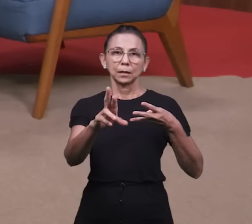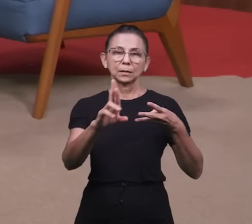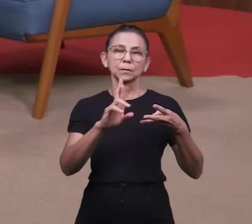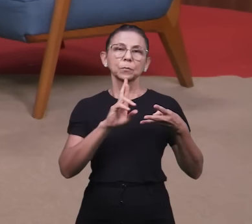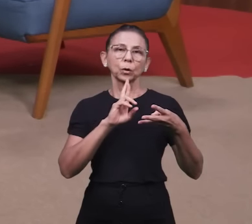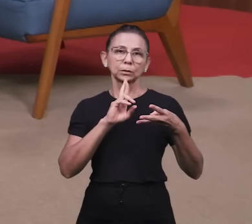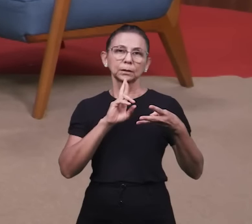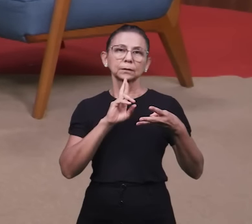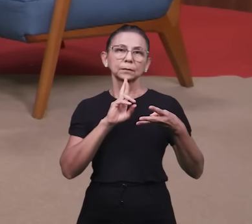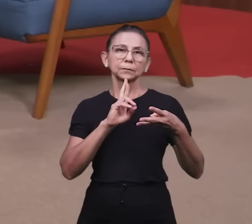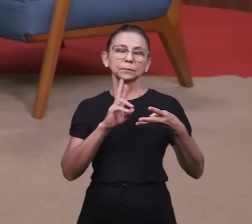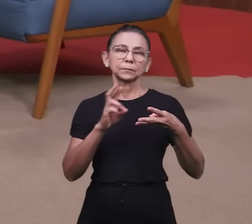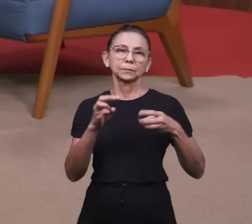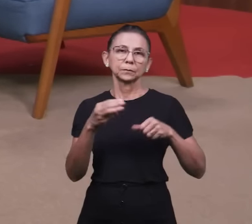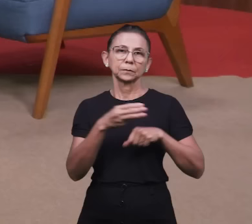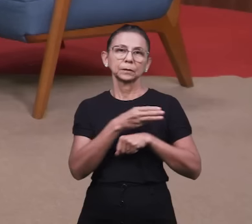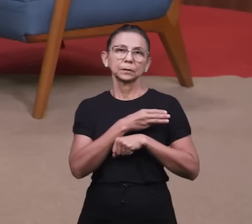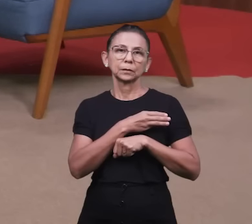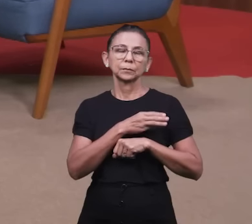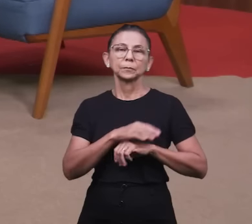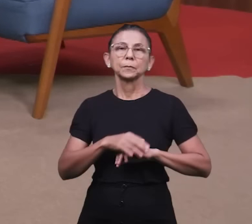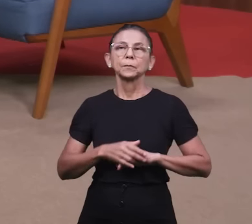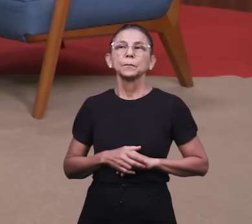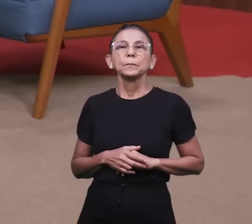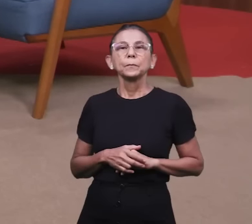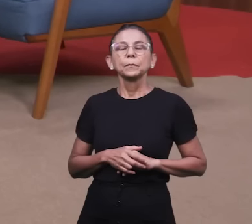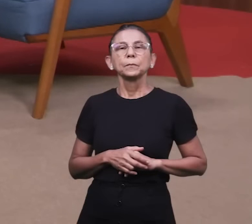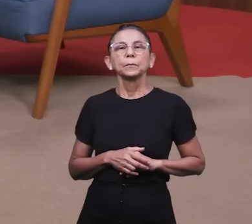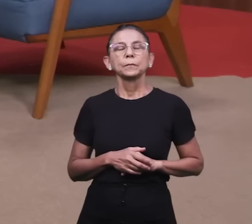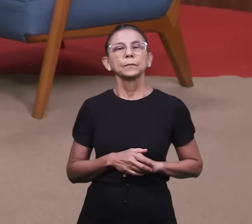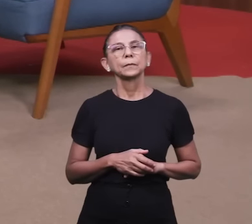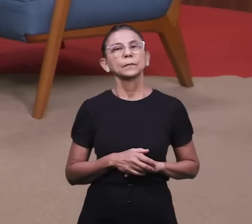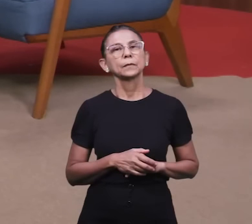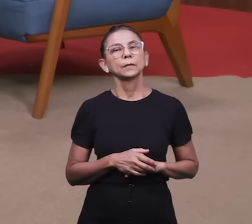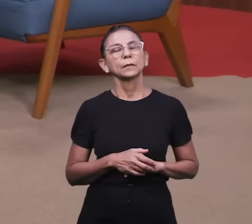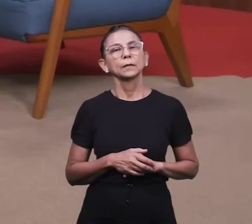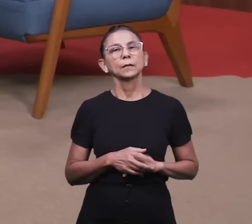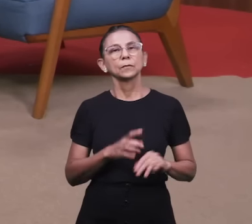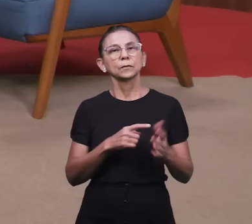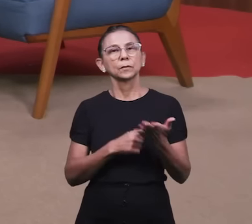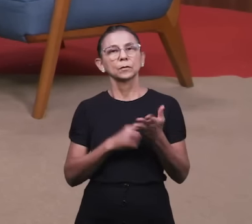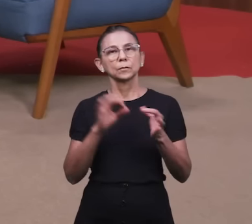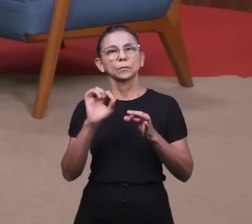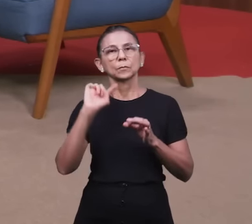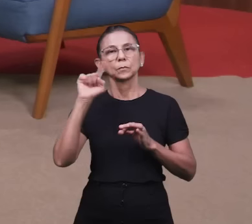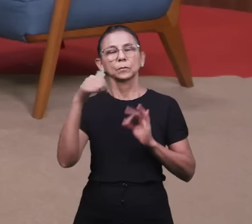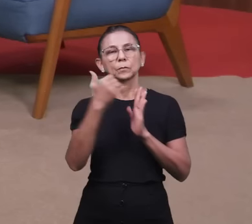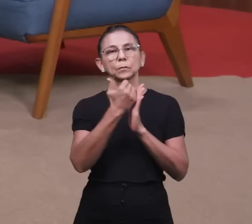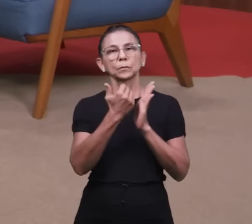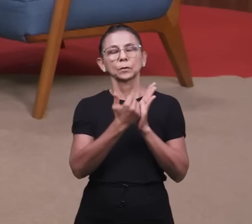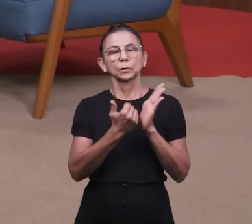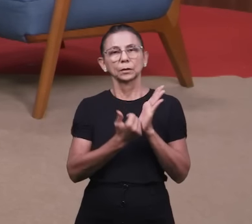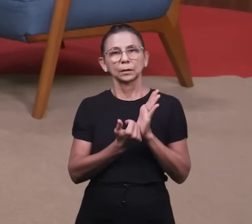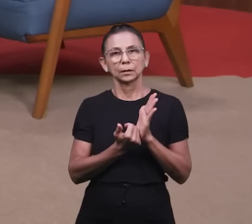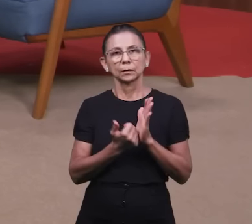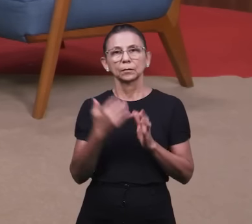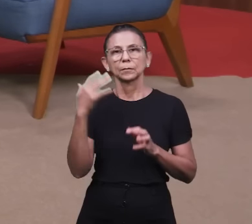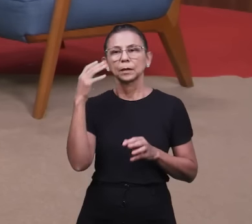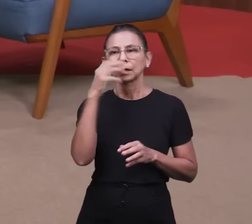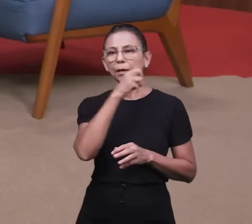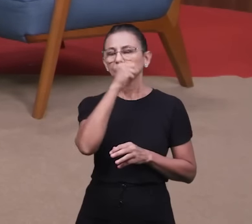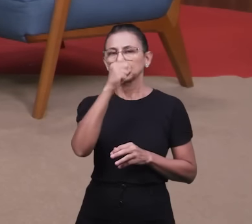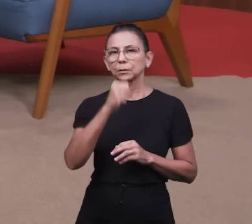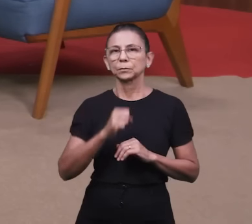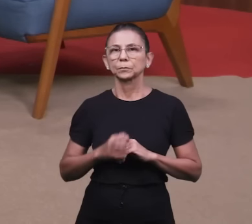C que você pode responder tá lá no WhatsApp e você responde e quando você responder você nos ajuda a fazer a próxima edição